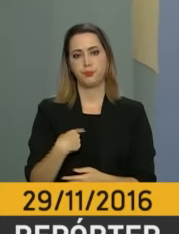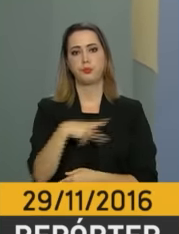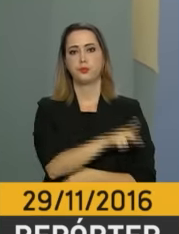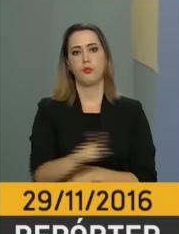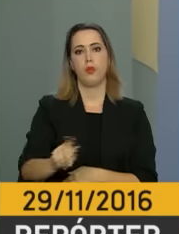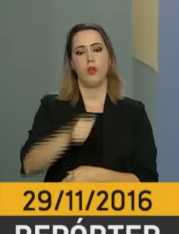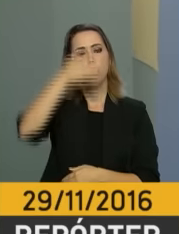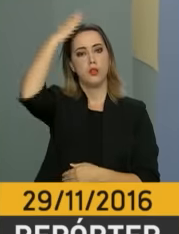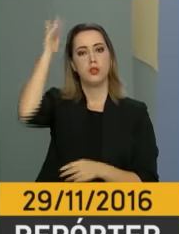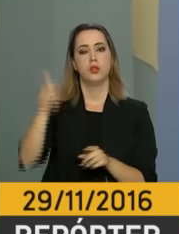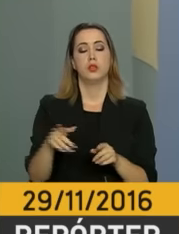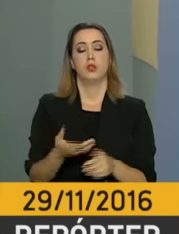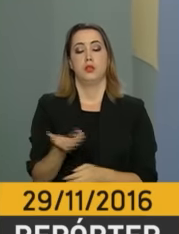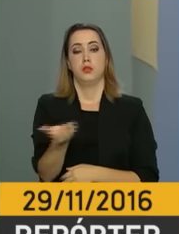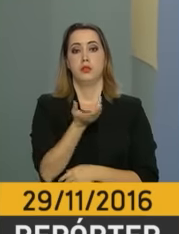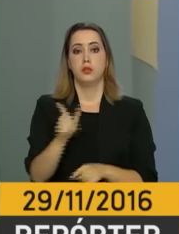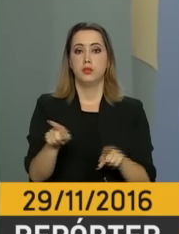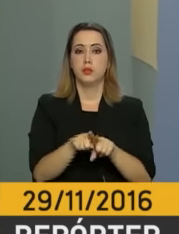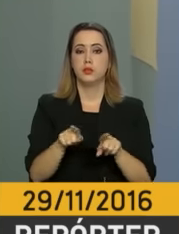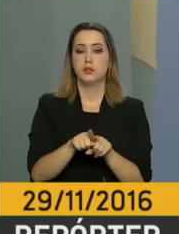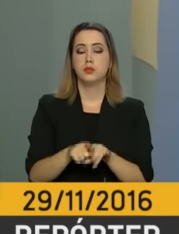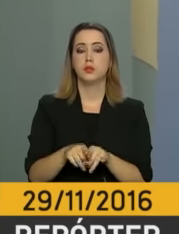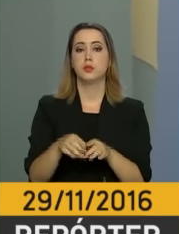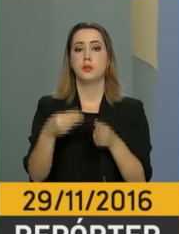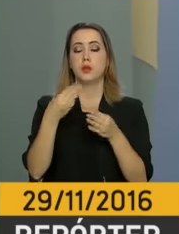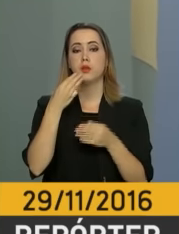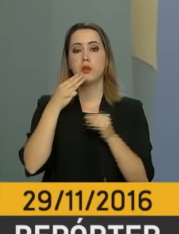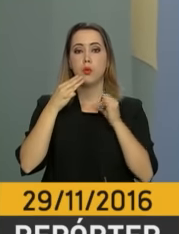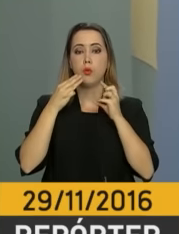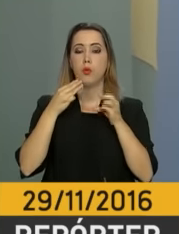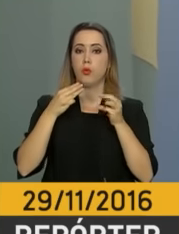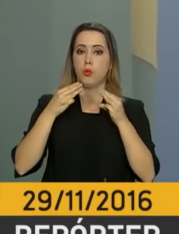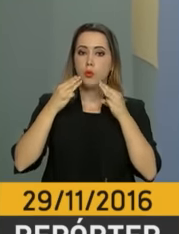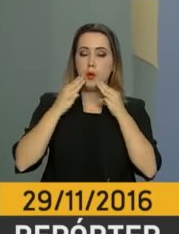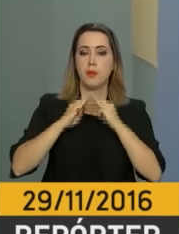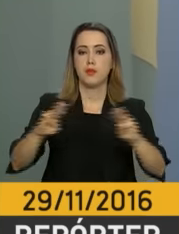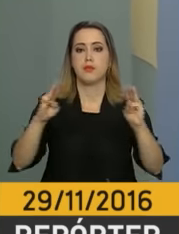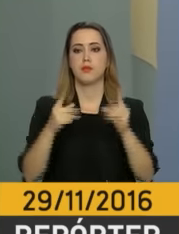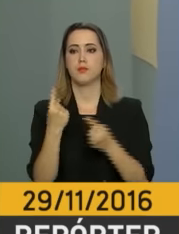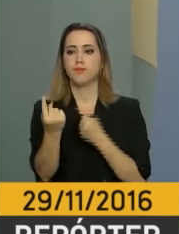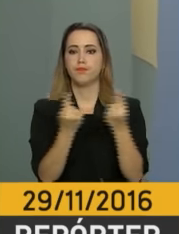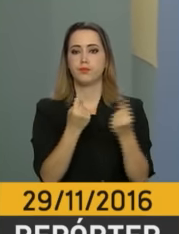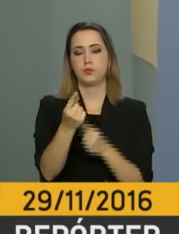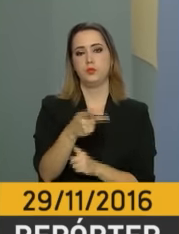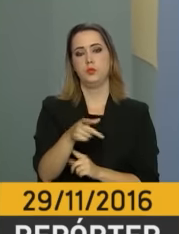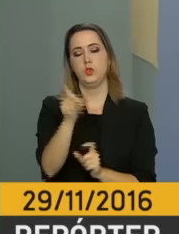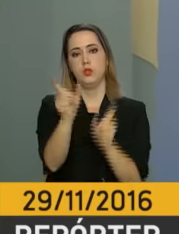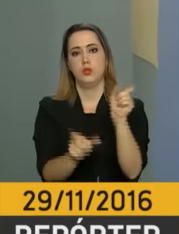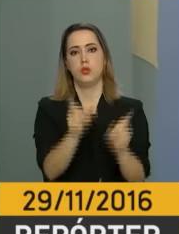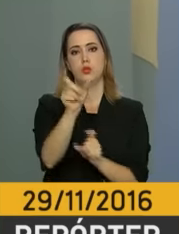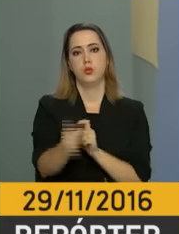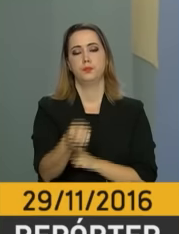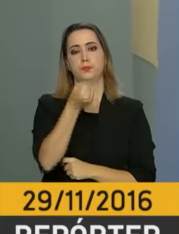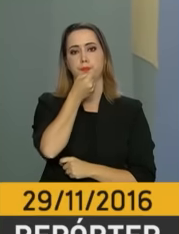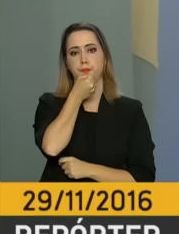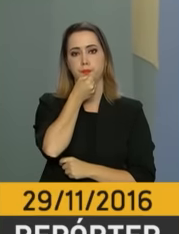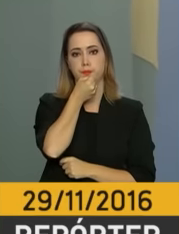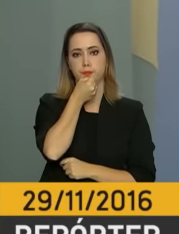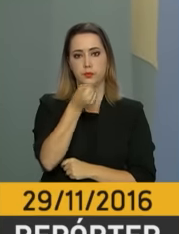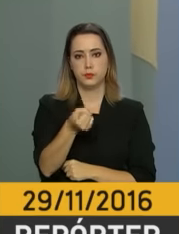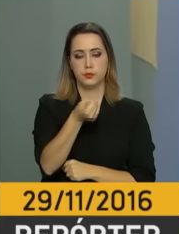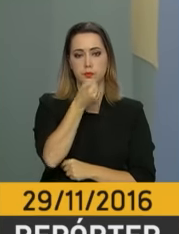Temer gostaria ainda de transmitir uma mensagem, em particular aos jornalistas e membros da imprensa,